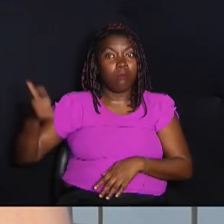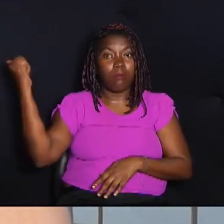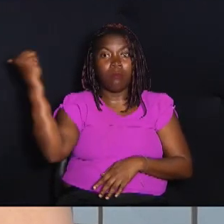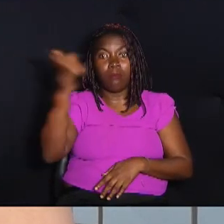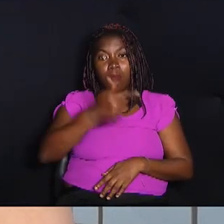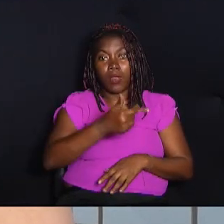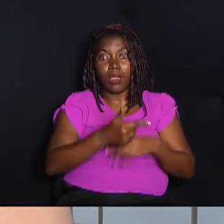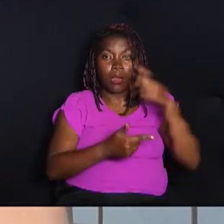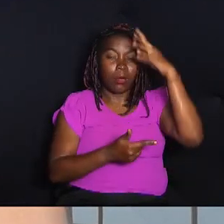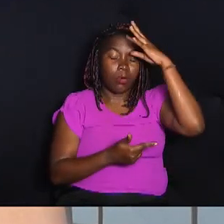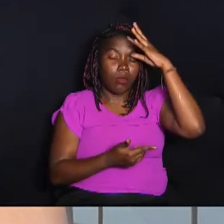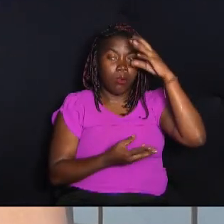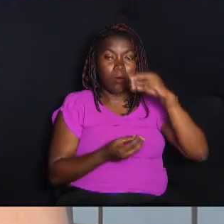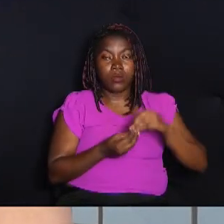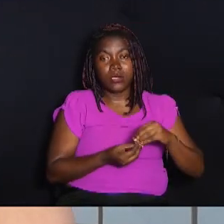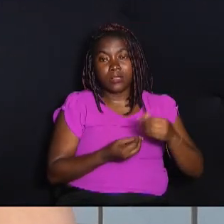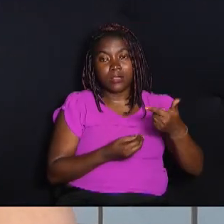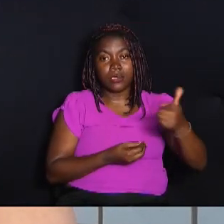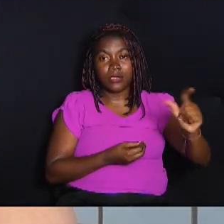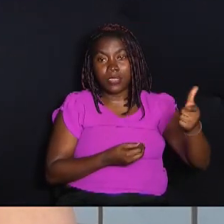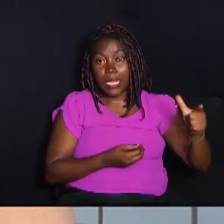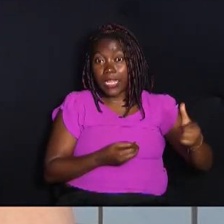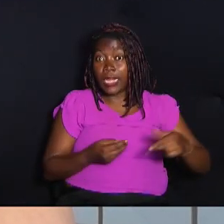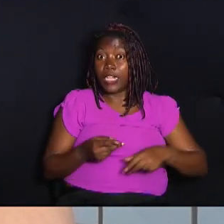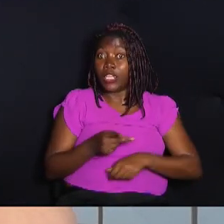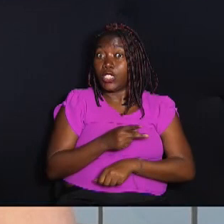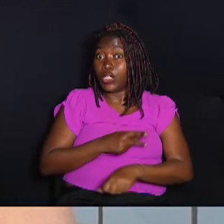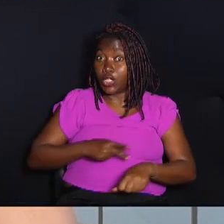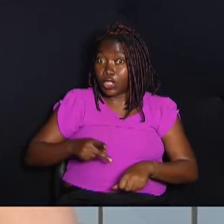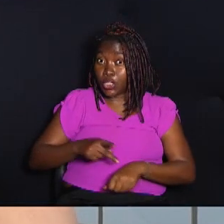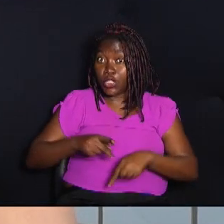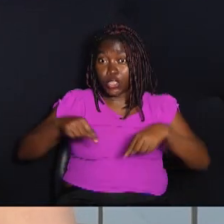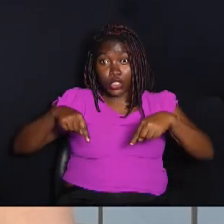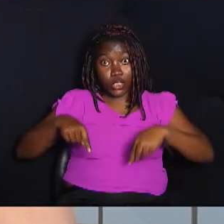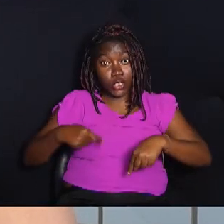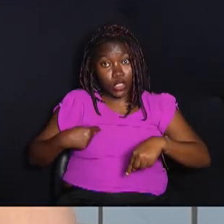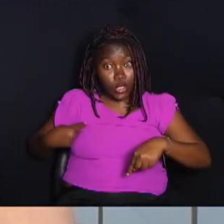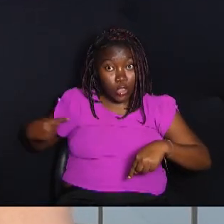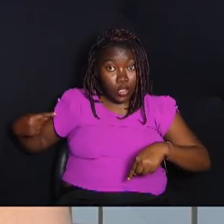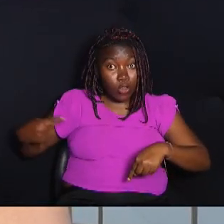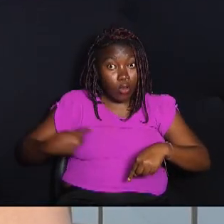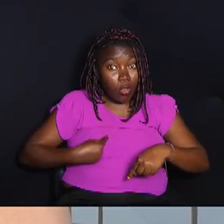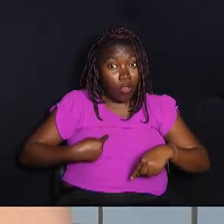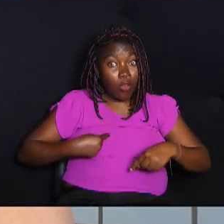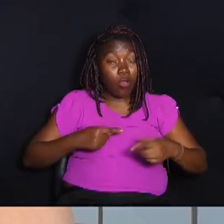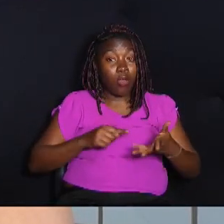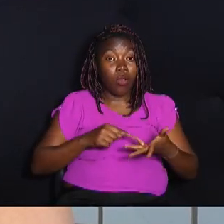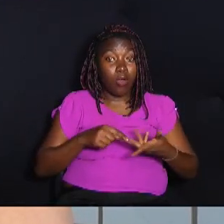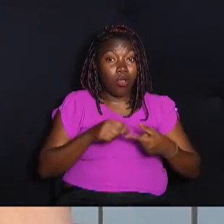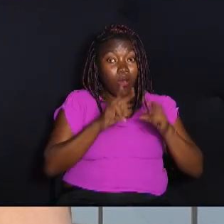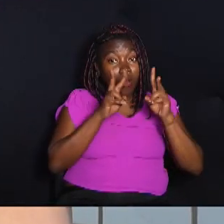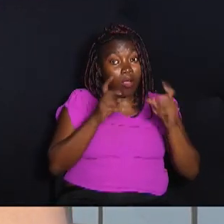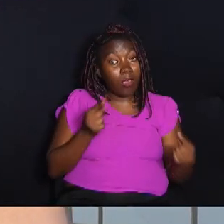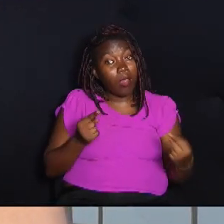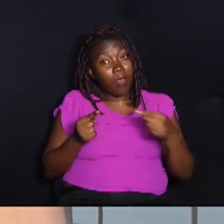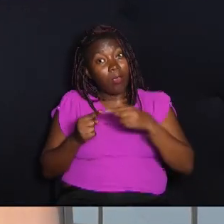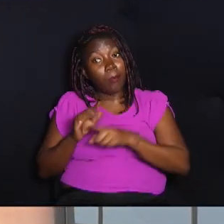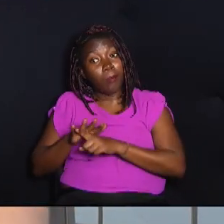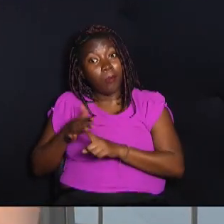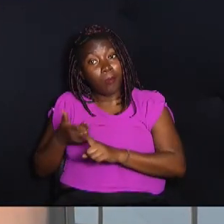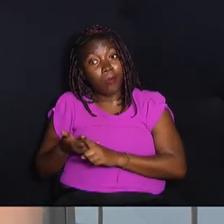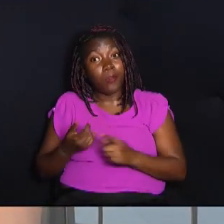outros. Então, no nosso país, essas questões ligadas ao bullying, ao cyberbullying, ela ocorre com